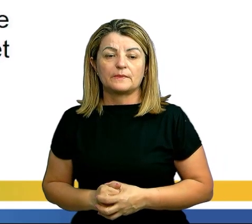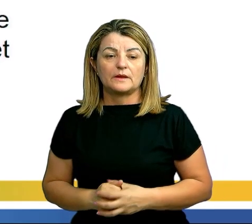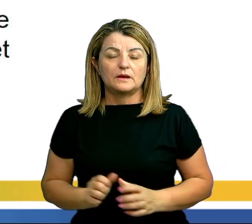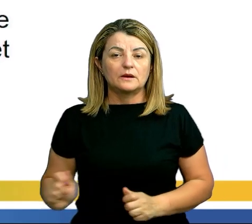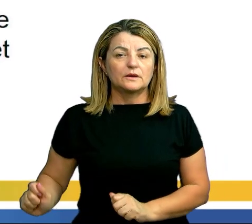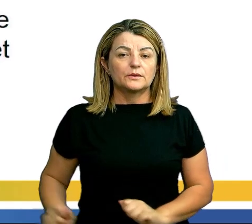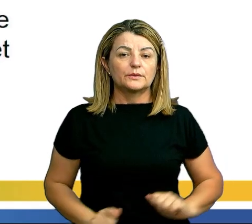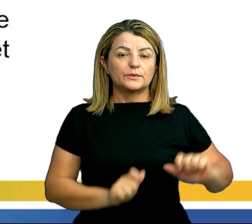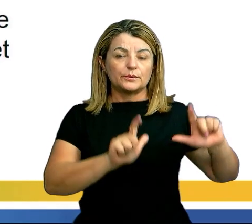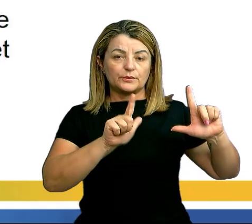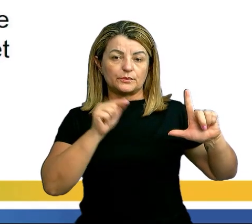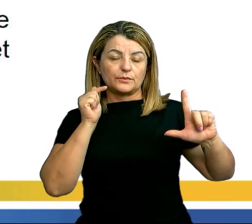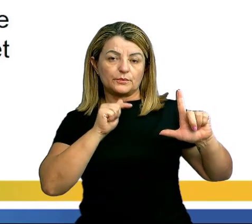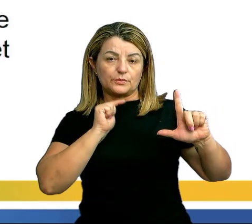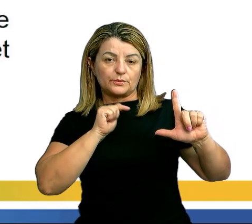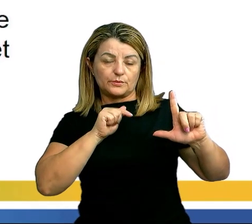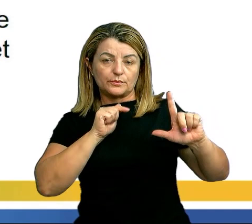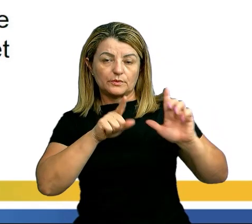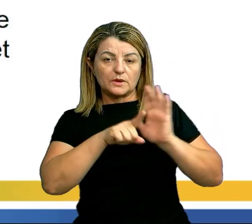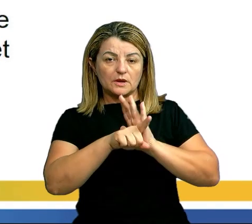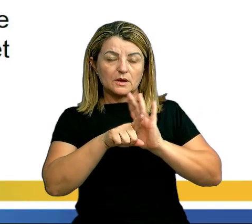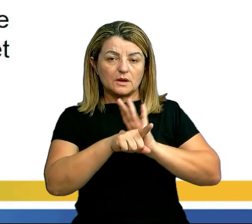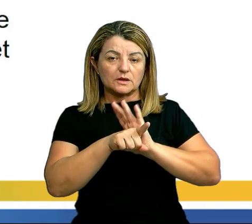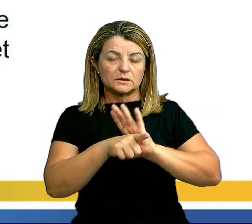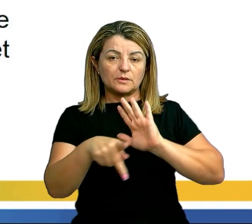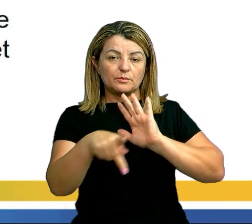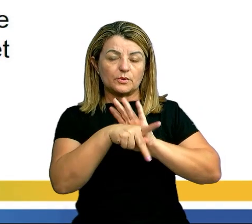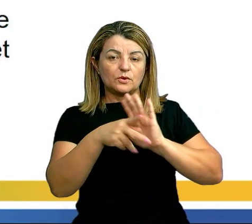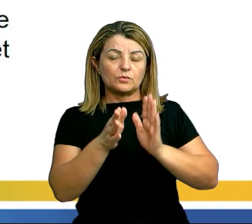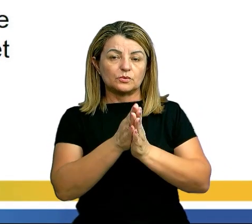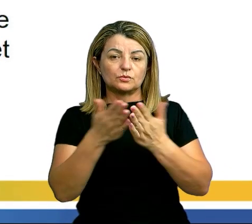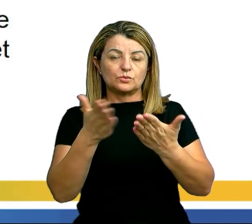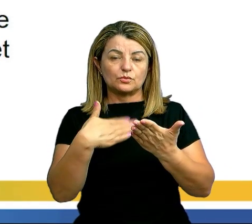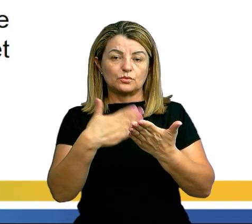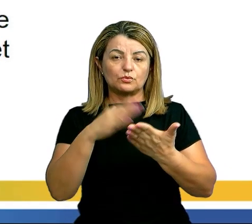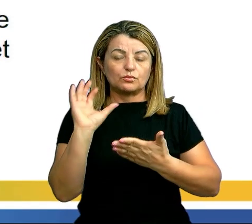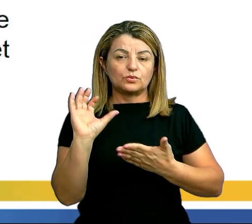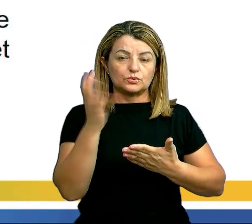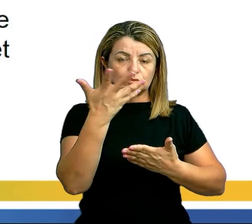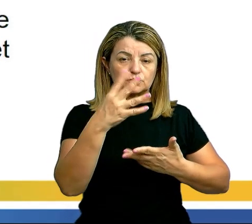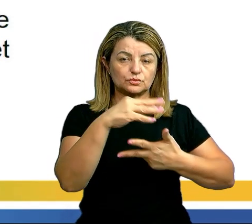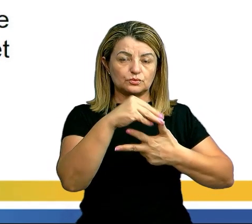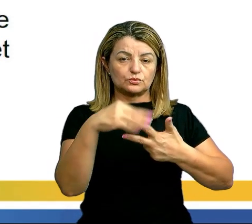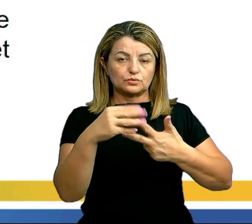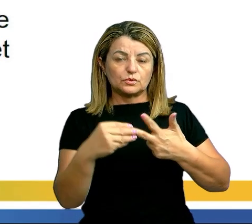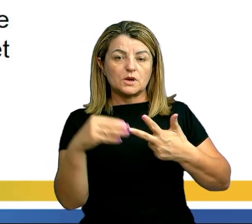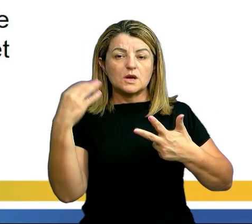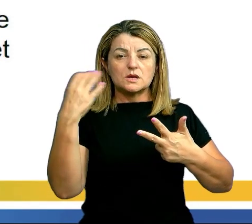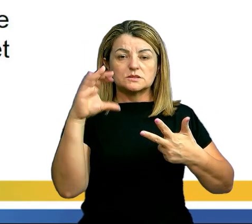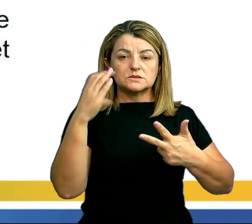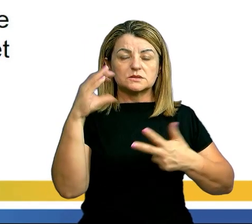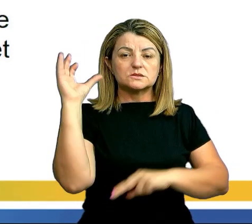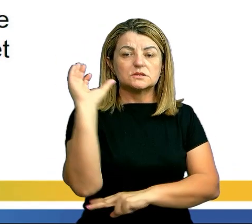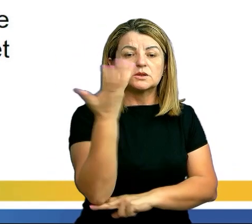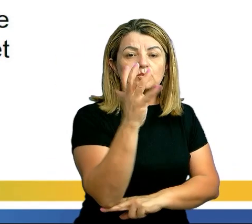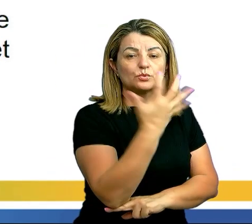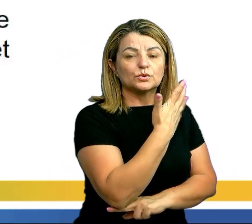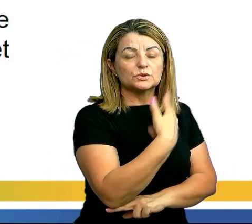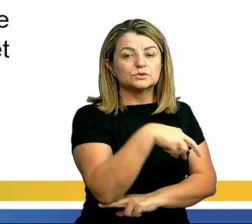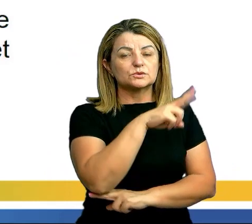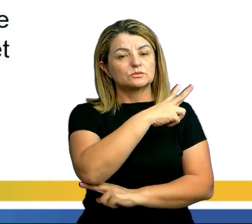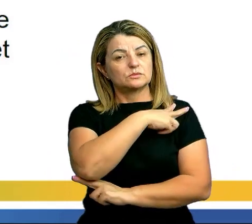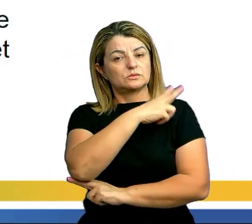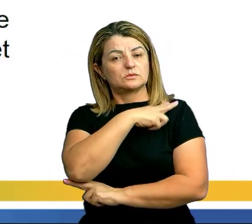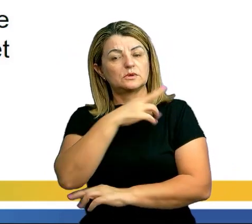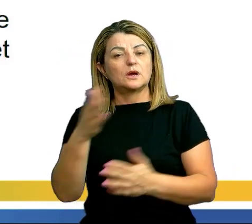Façamos agora uma questão do que trata no nosso livro do Resolve Enem, que é aquele livro verdinho, Ciências da Natureza, do segundo ano,